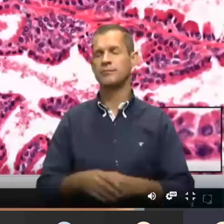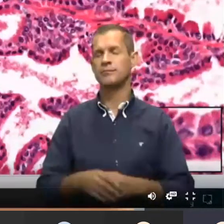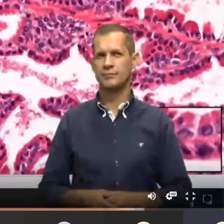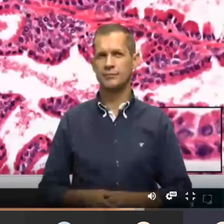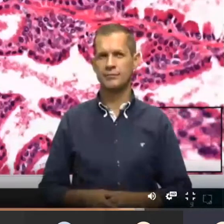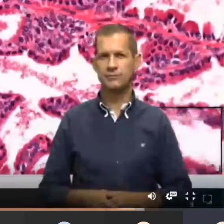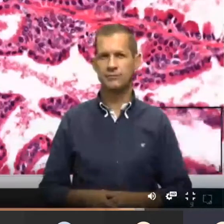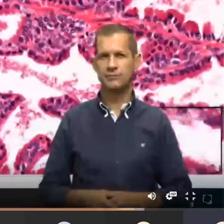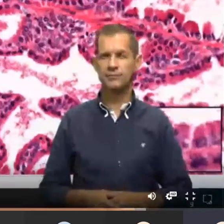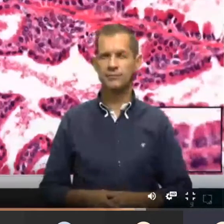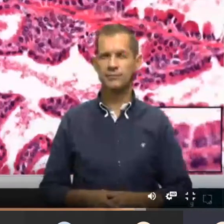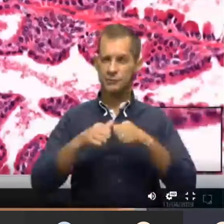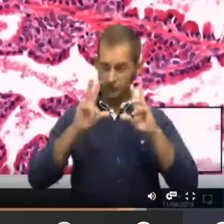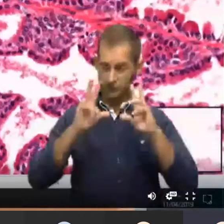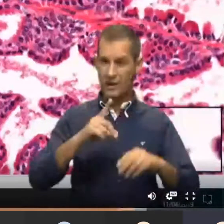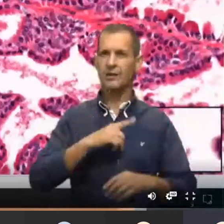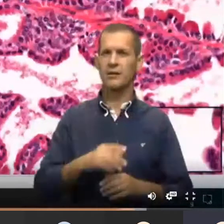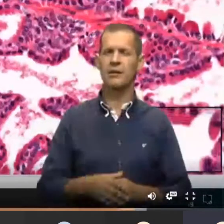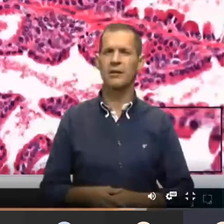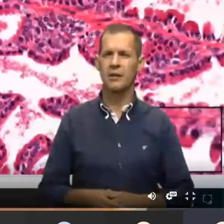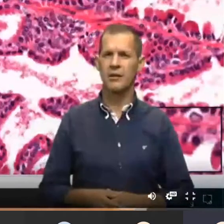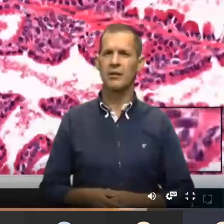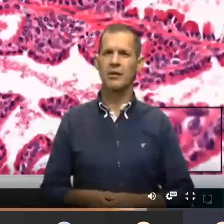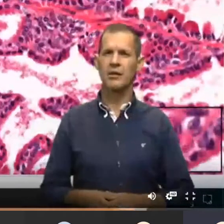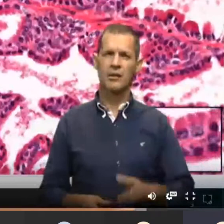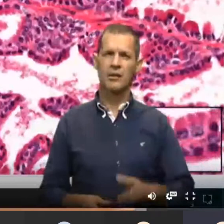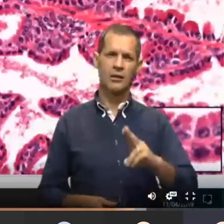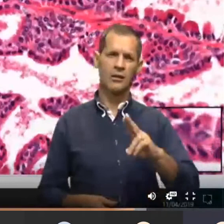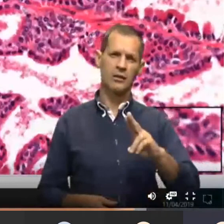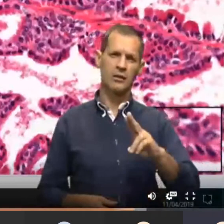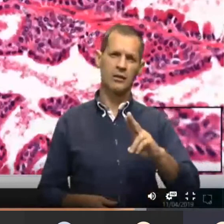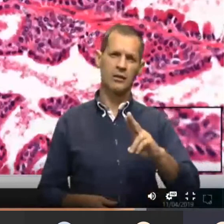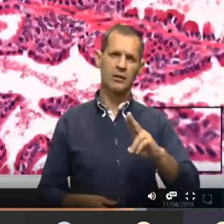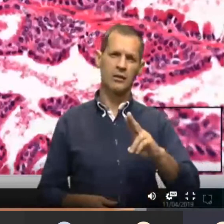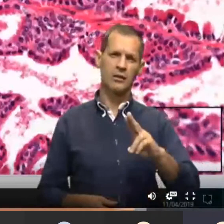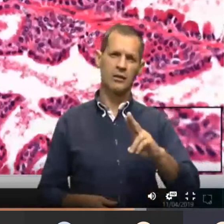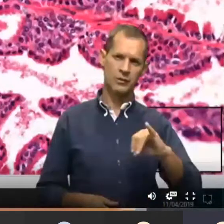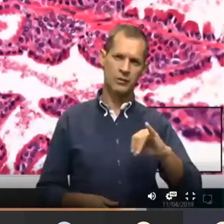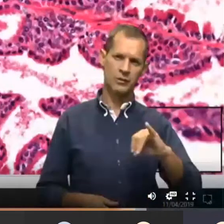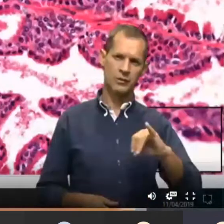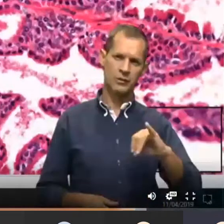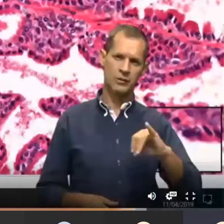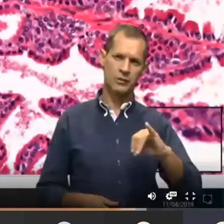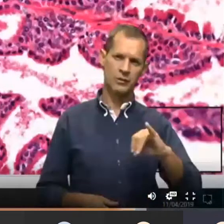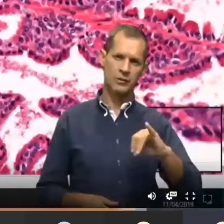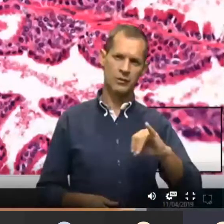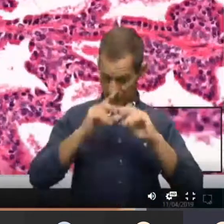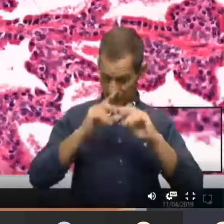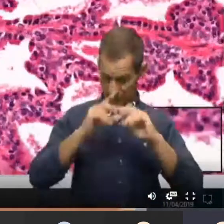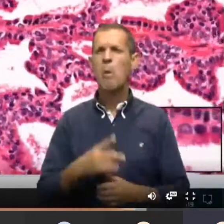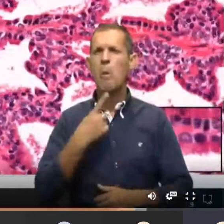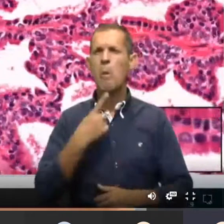Opa. Aqui nessa questão, elas têm a parte eosinofílica, mas a gente consegue ver que ela não está tão avermelhada,